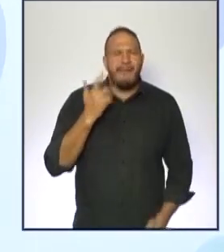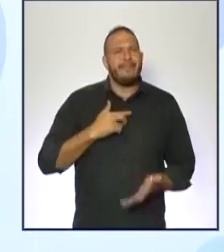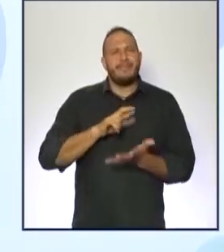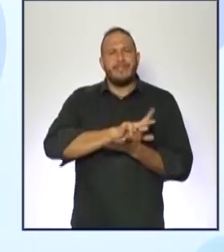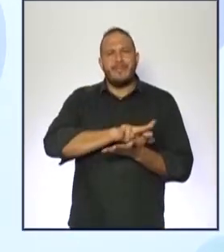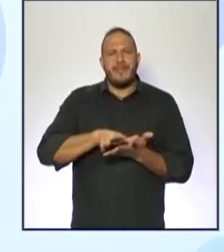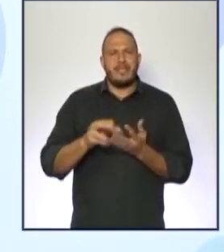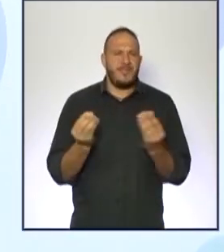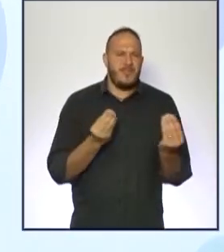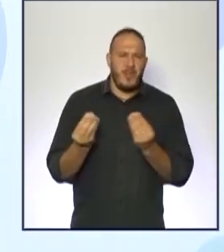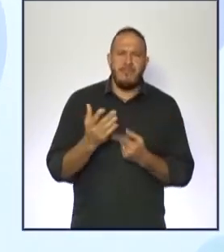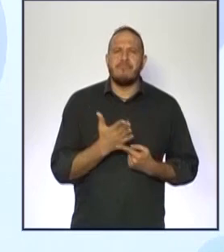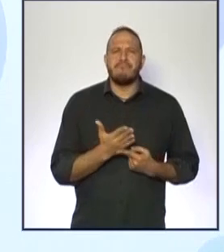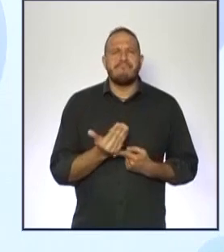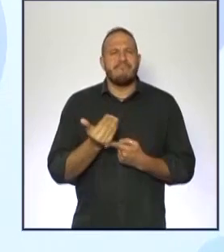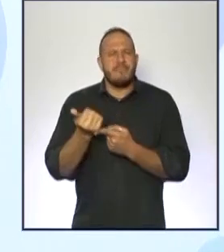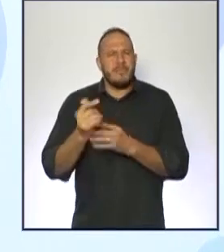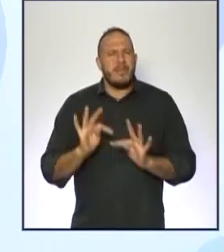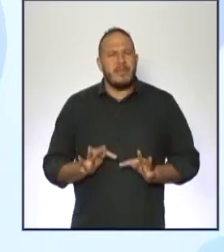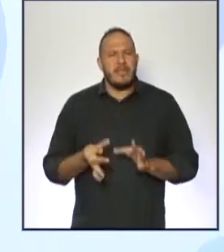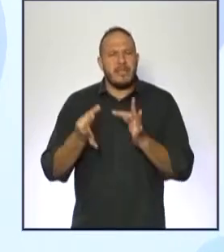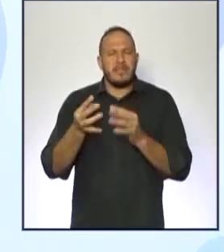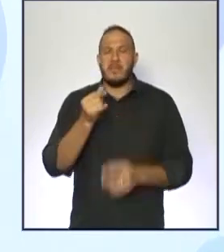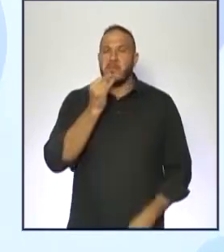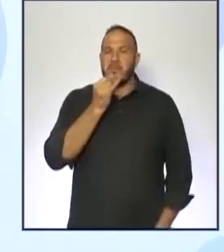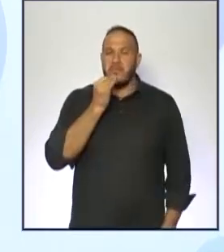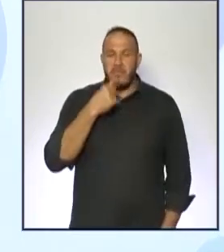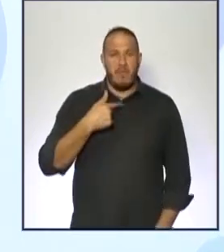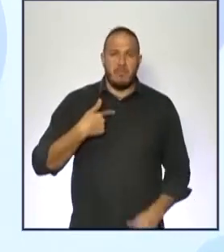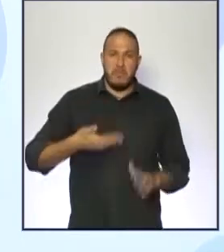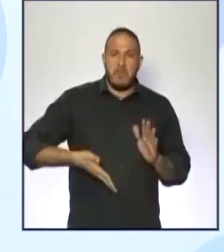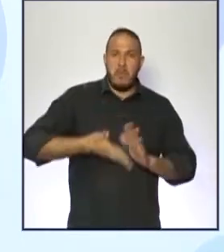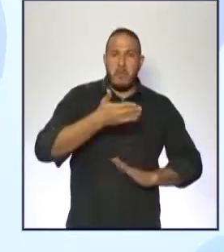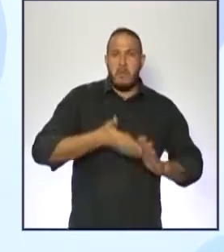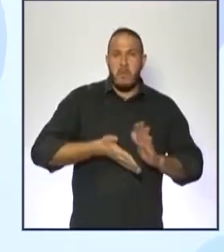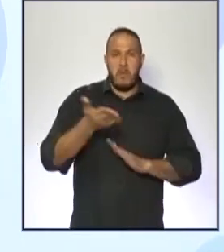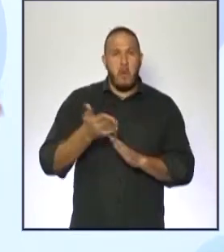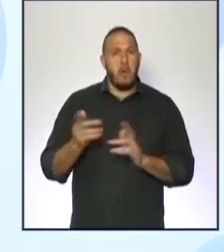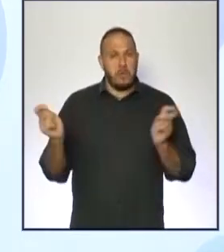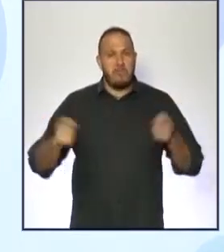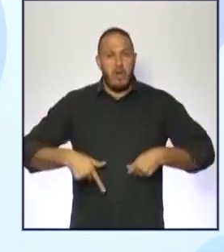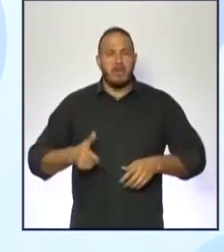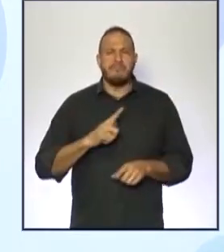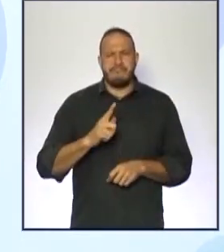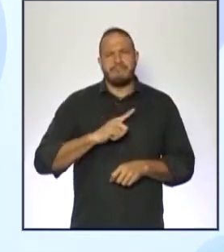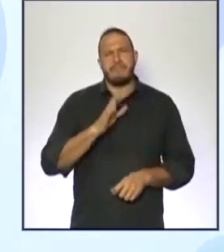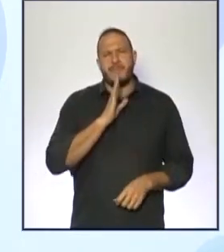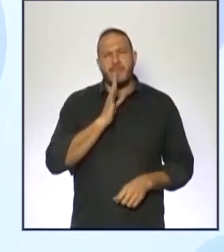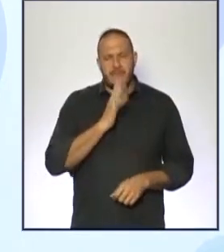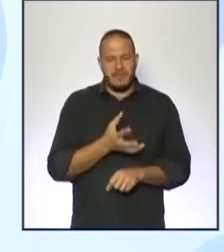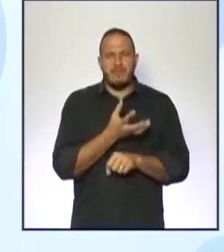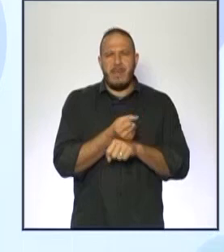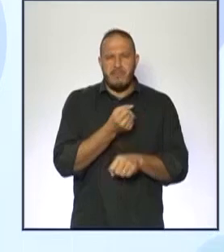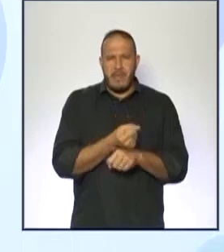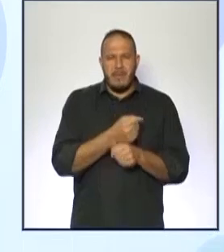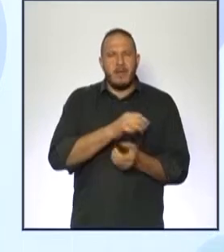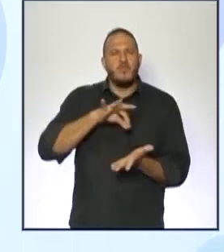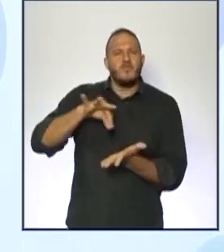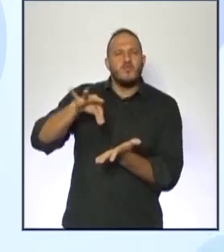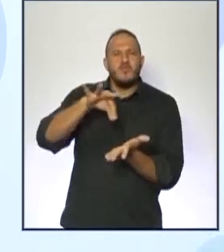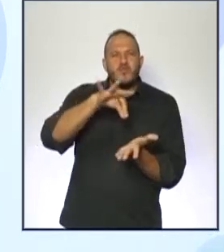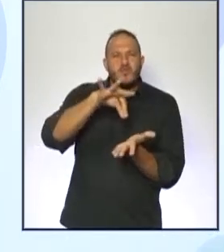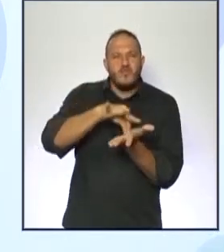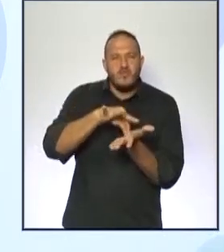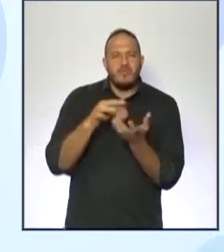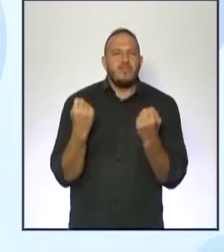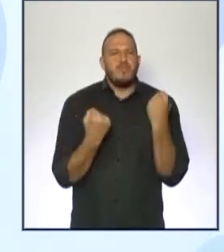de tecnologia. Por exemplo, para se locomover, hoje nós temos um aplicativo muito conhecido por todos, que é o Waze. O Waze